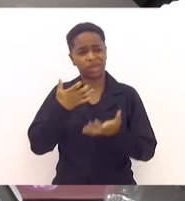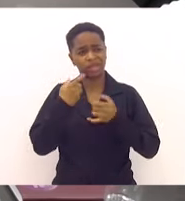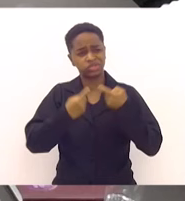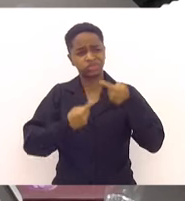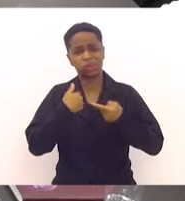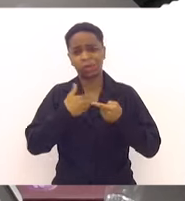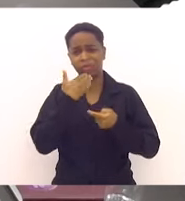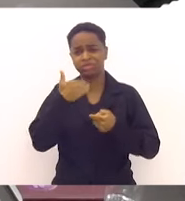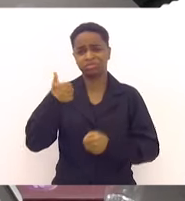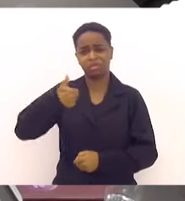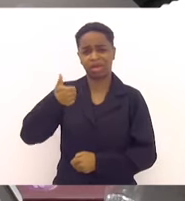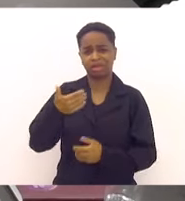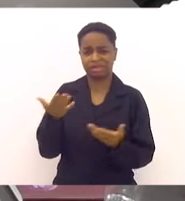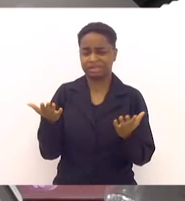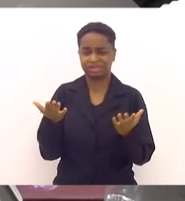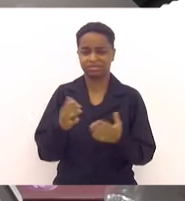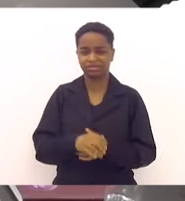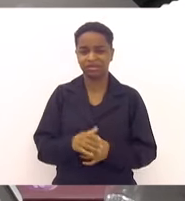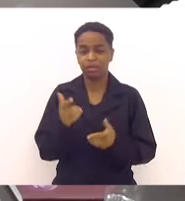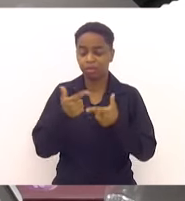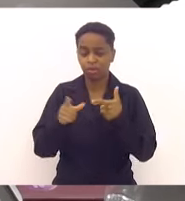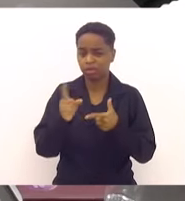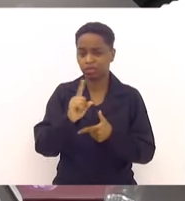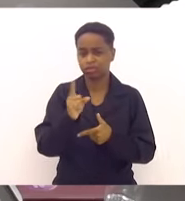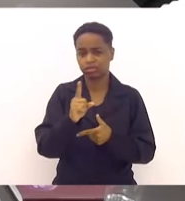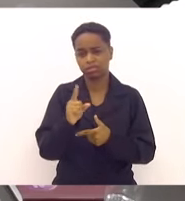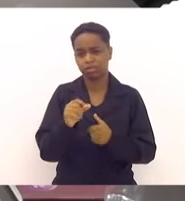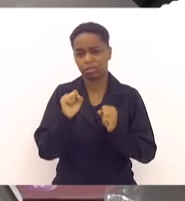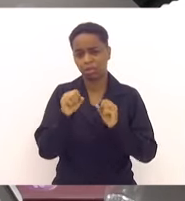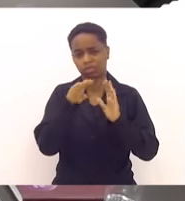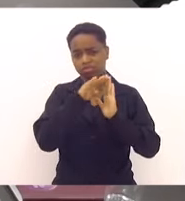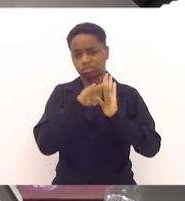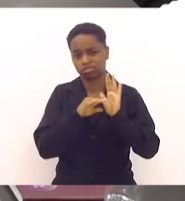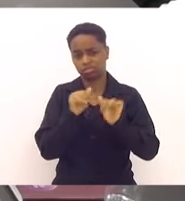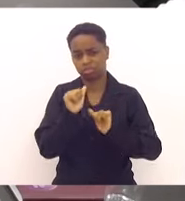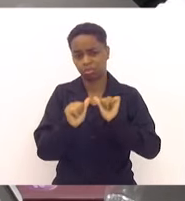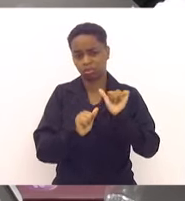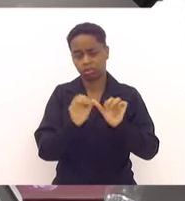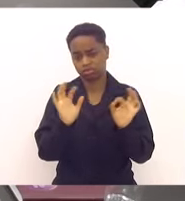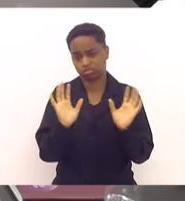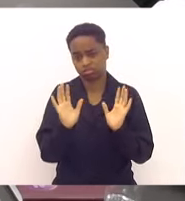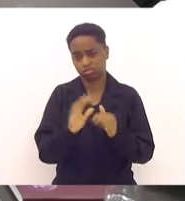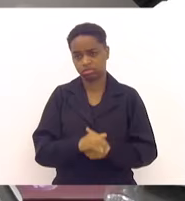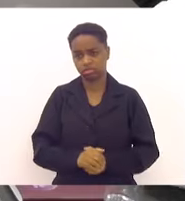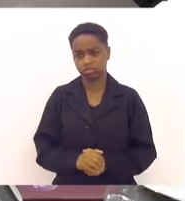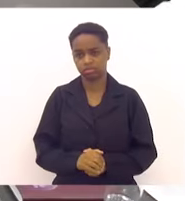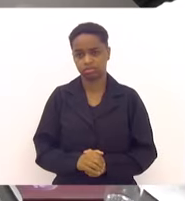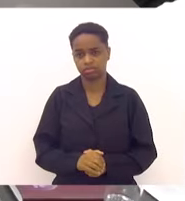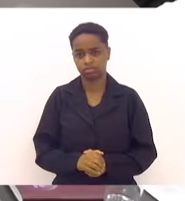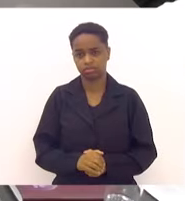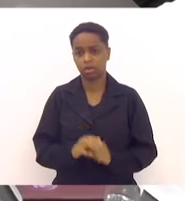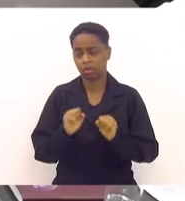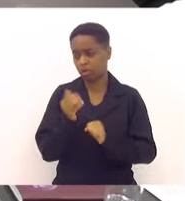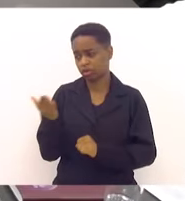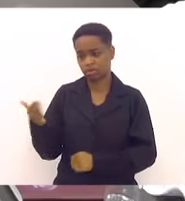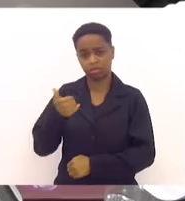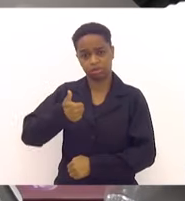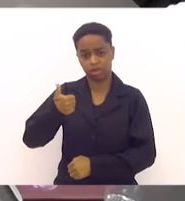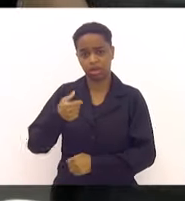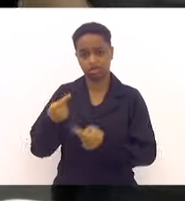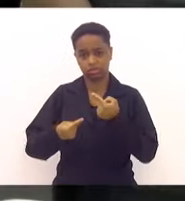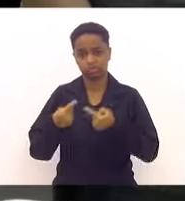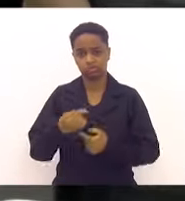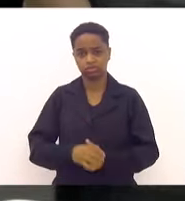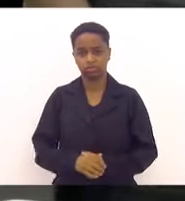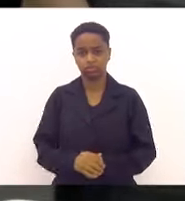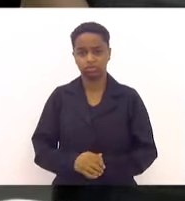o presidente está sempre... Mas não há problema nenhum. Não há, óbvio. Excelência, deputada Verônica. Pode ser a primeira a discutir. Deputado